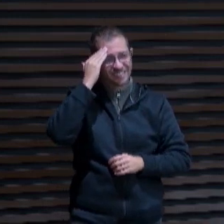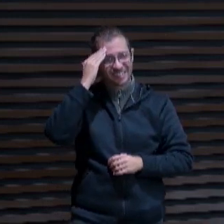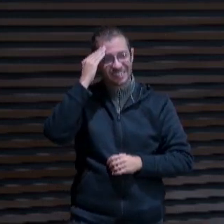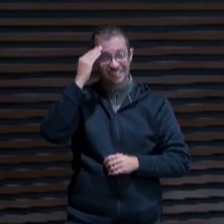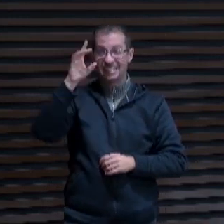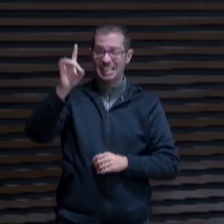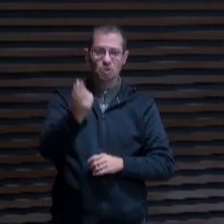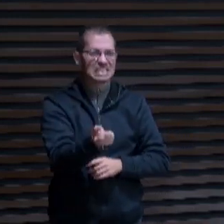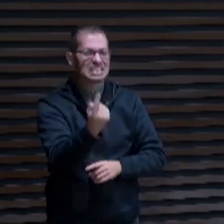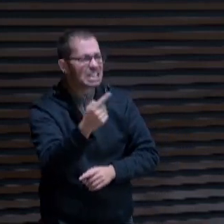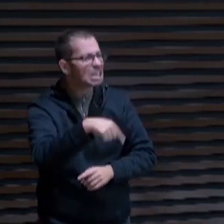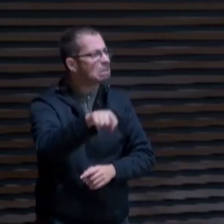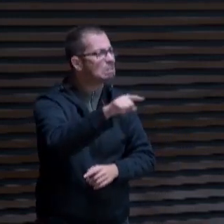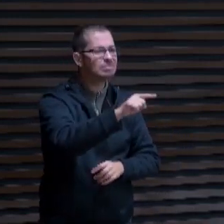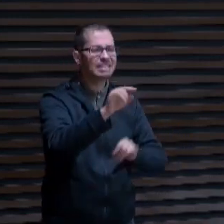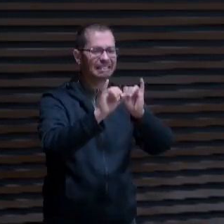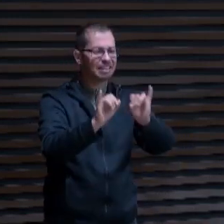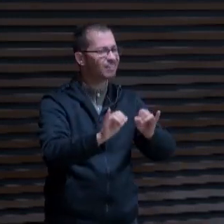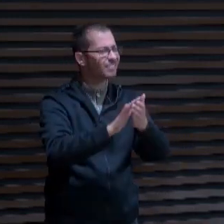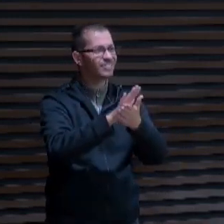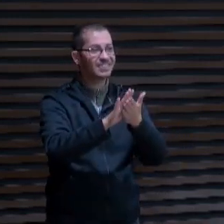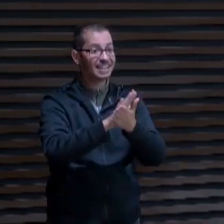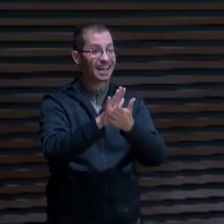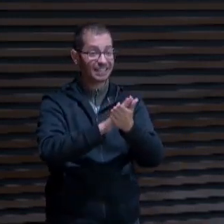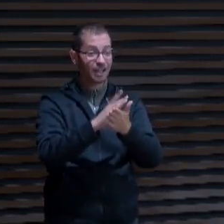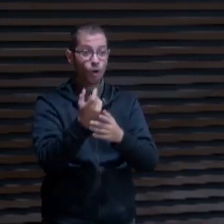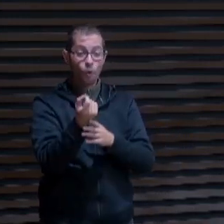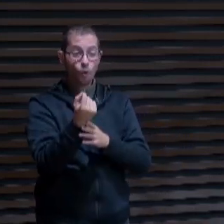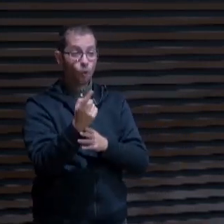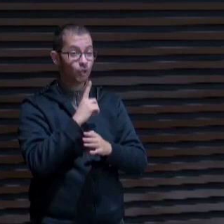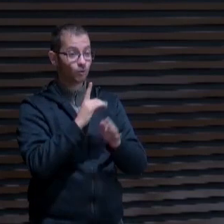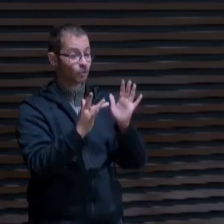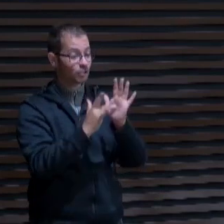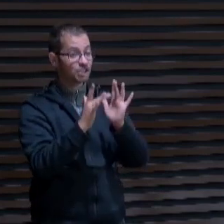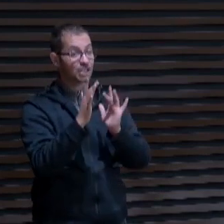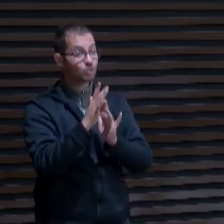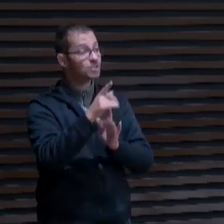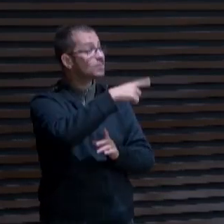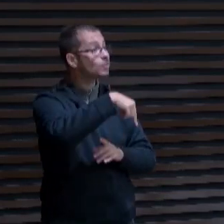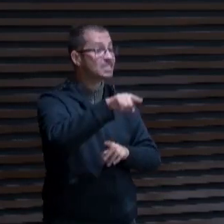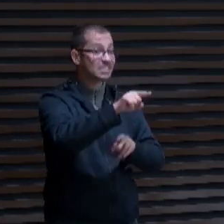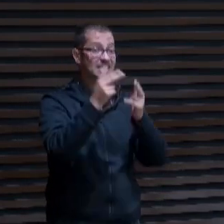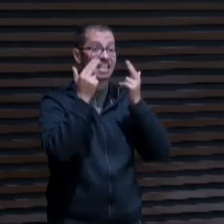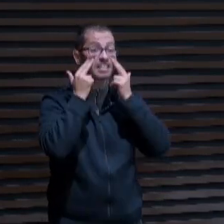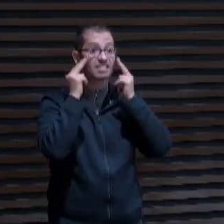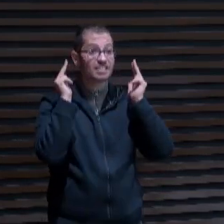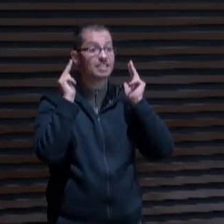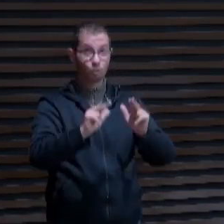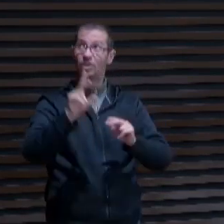que o Senhor elegeu em Cristo Jesus. Pois vós sois as minhas testemunhas, diz o